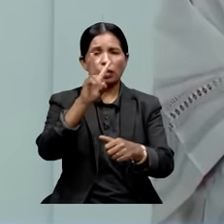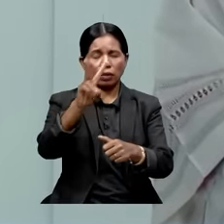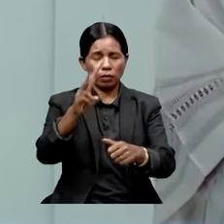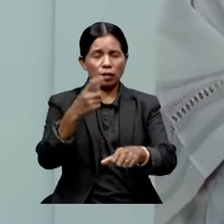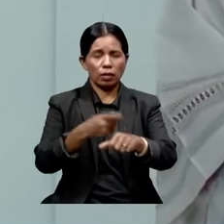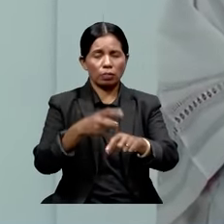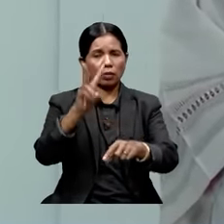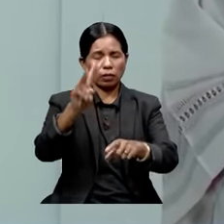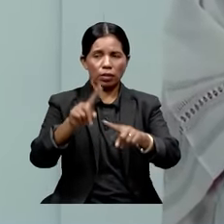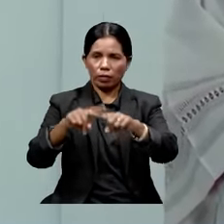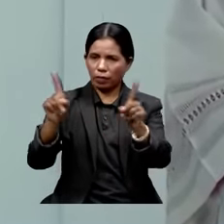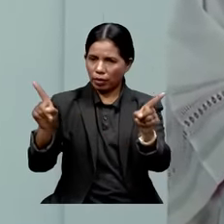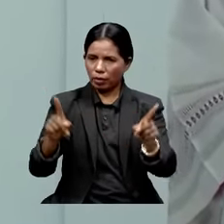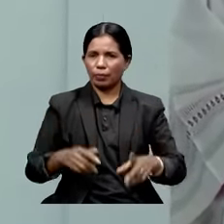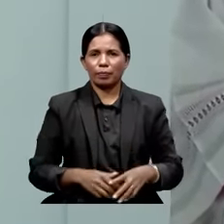momento rua não é diferente.